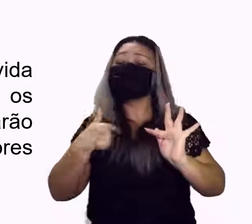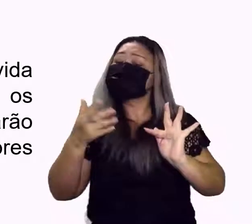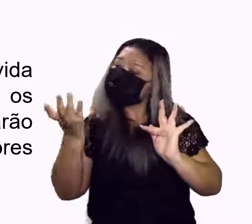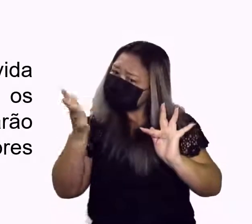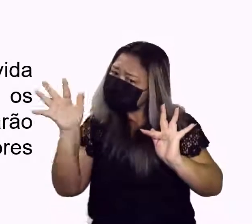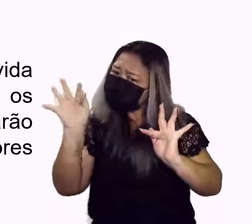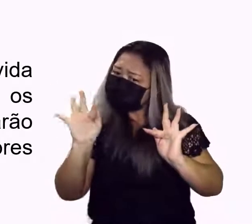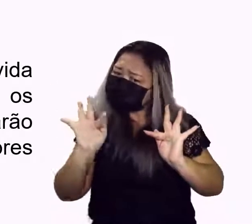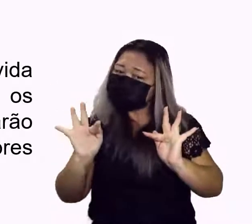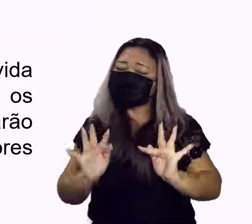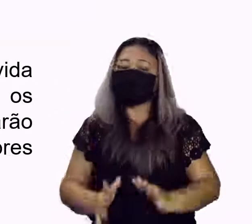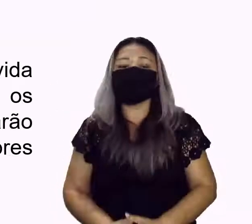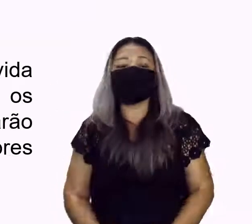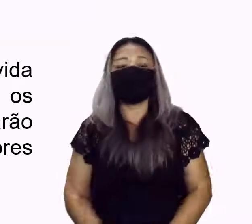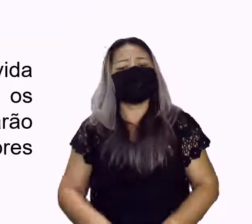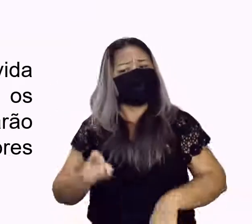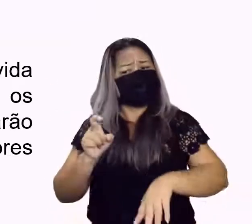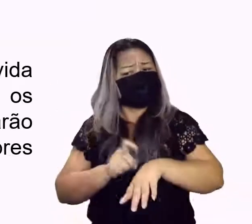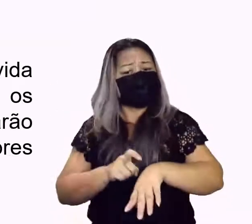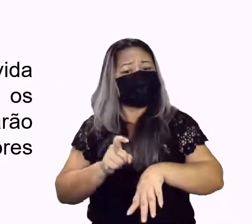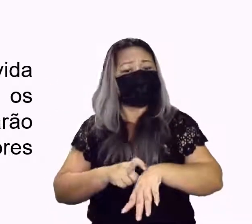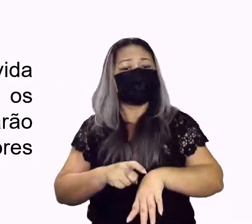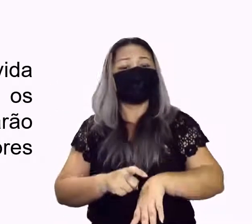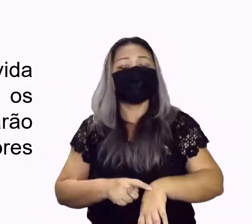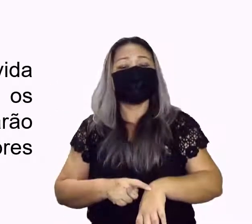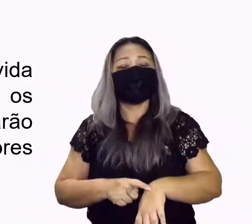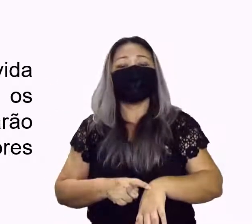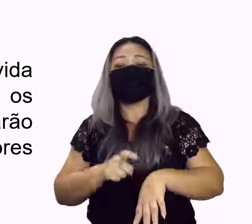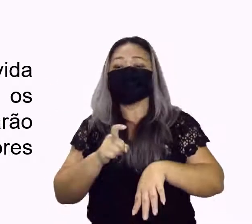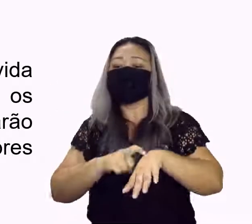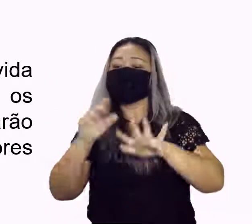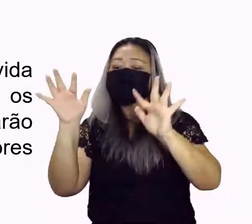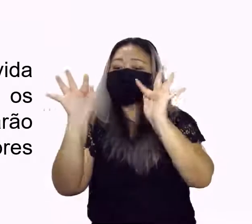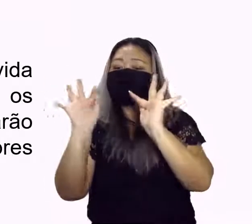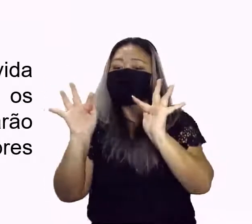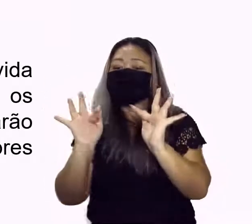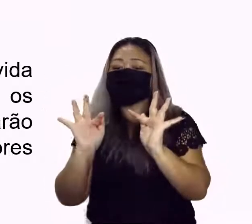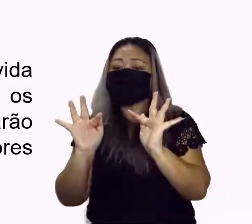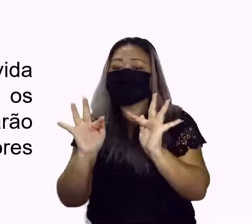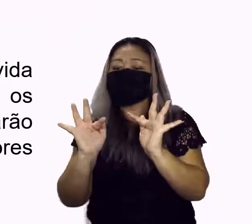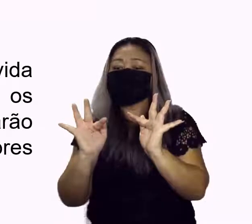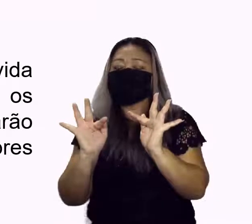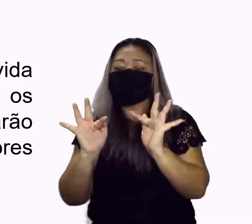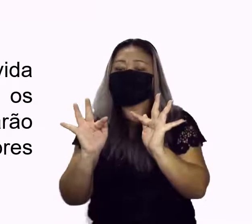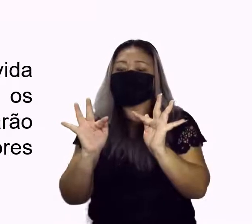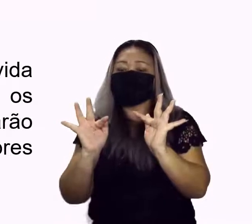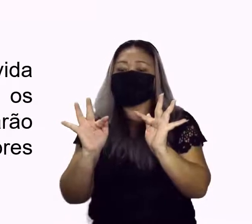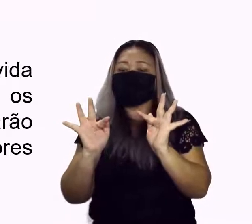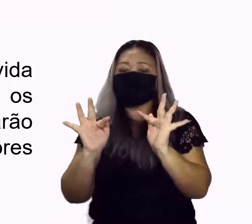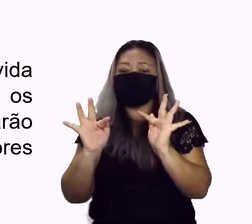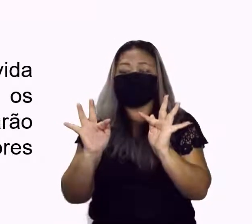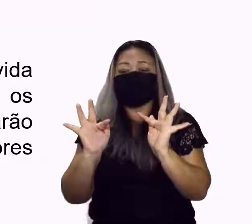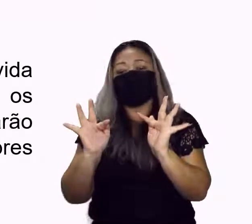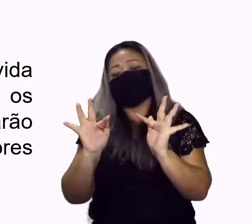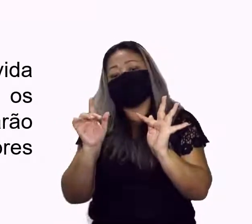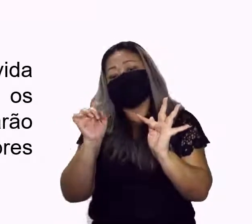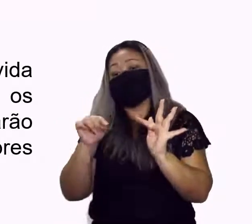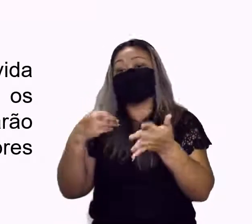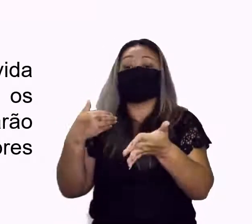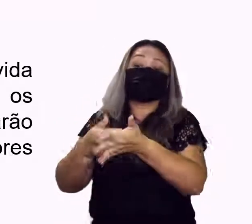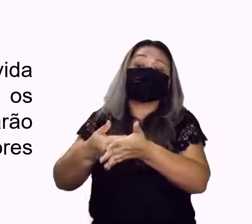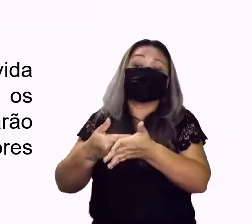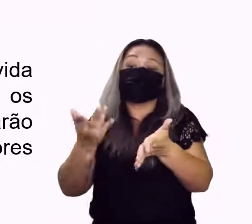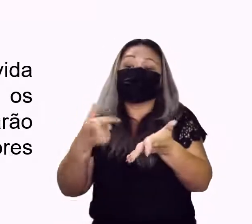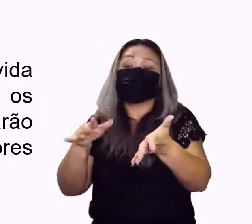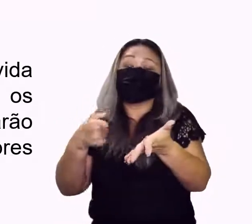né? A todo momento. E a felicidade, na minha opinião, ela não é um ponto. Cheguei nela,